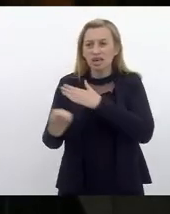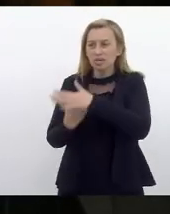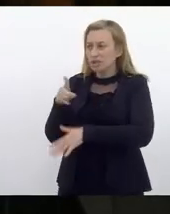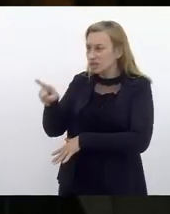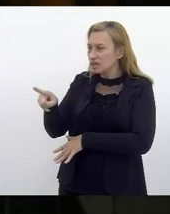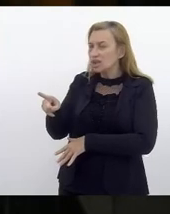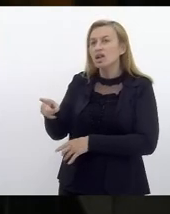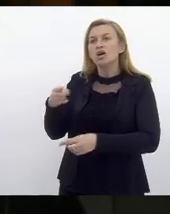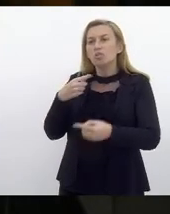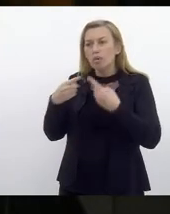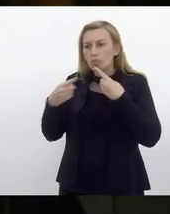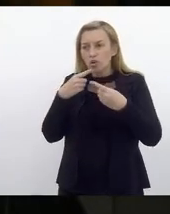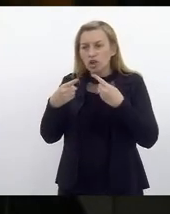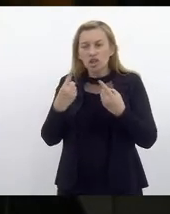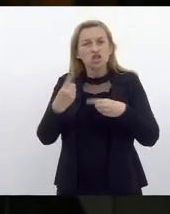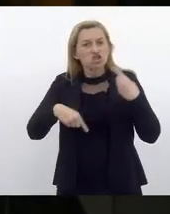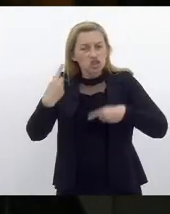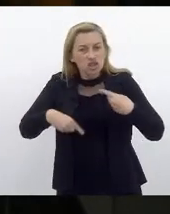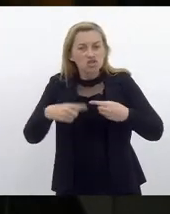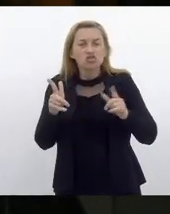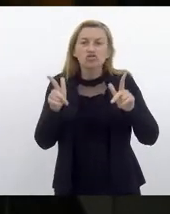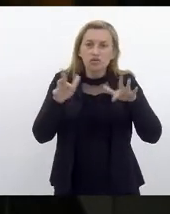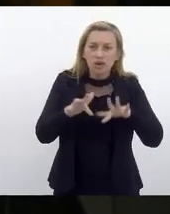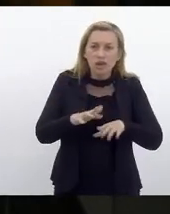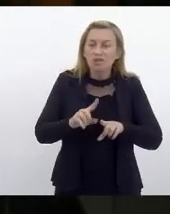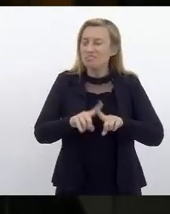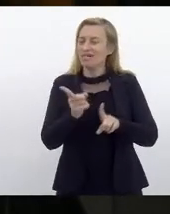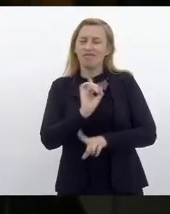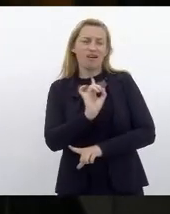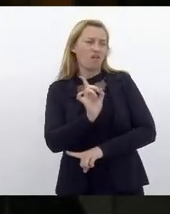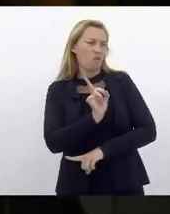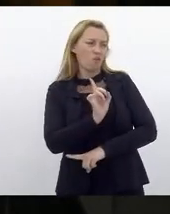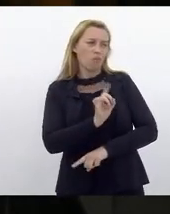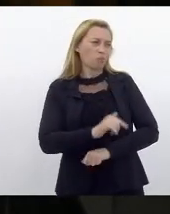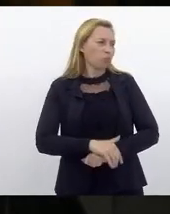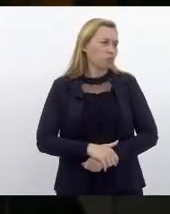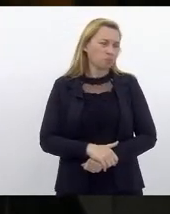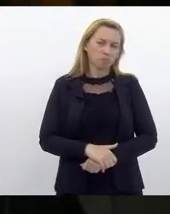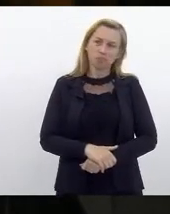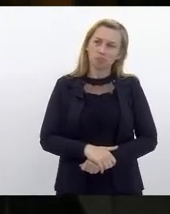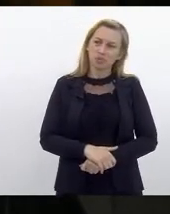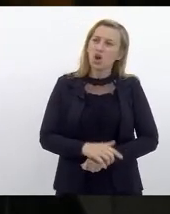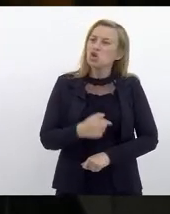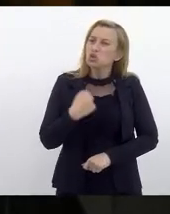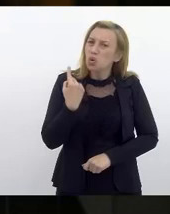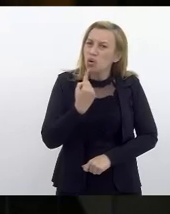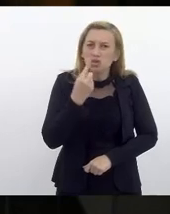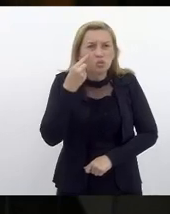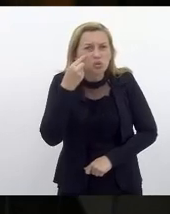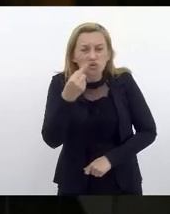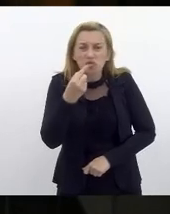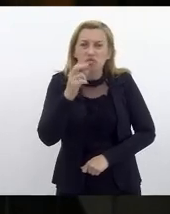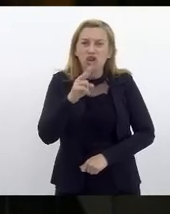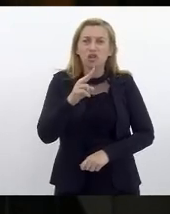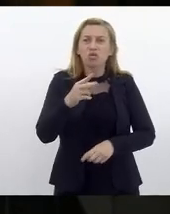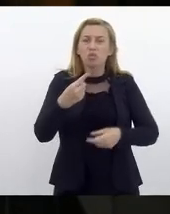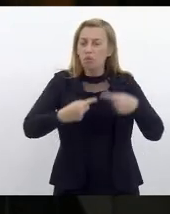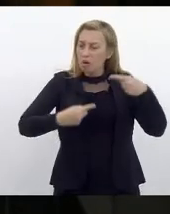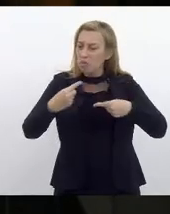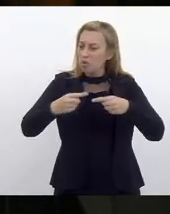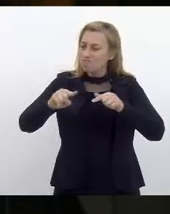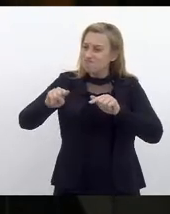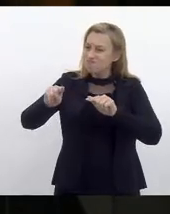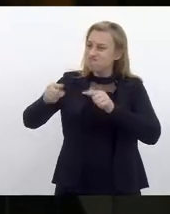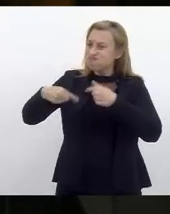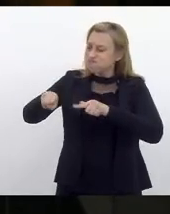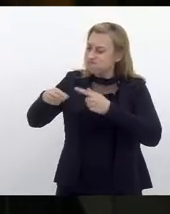uma política diferente, mas não. Estamos vendo uma política de